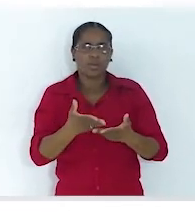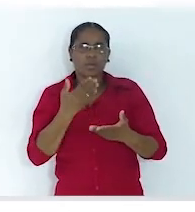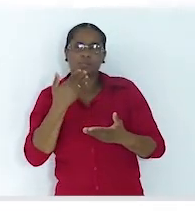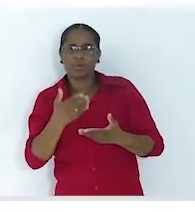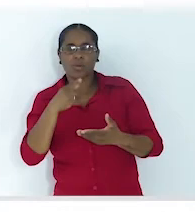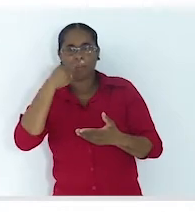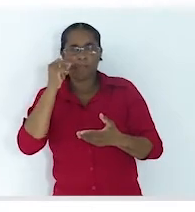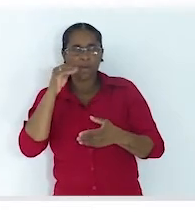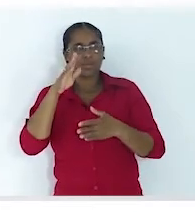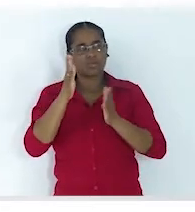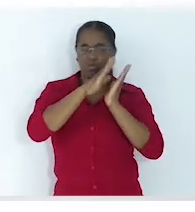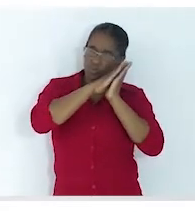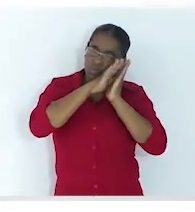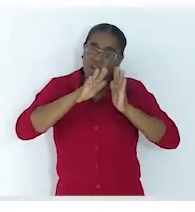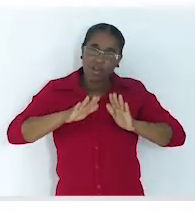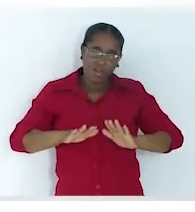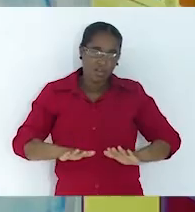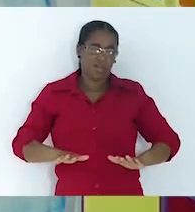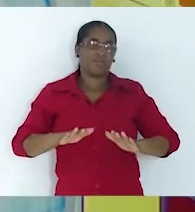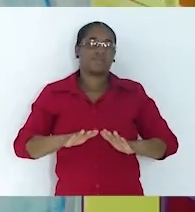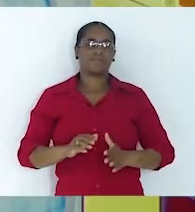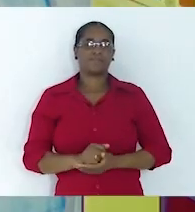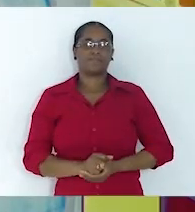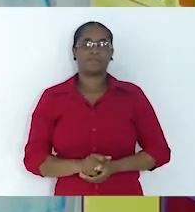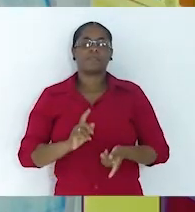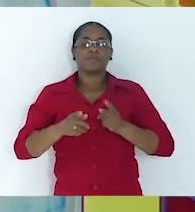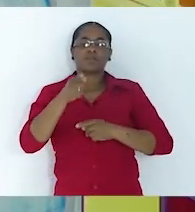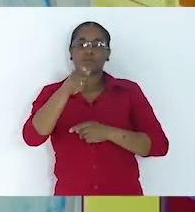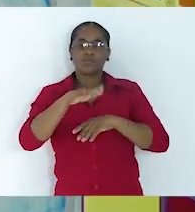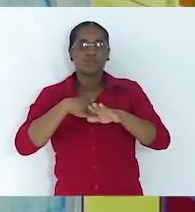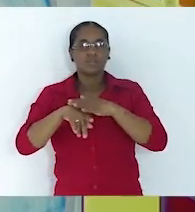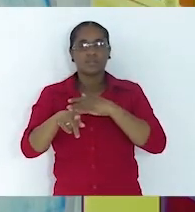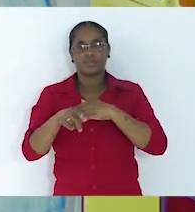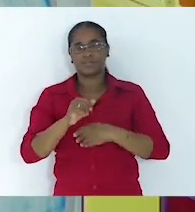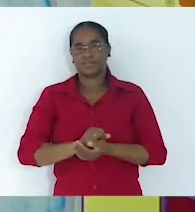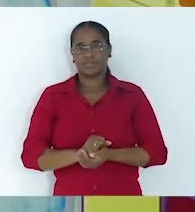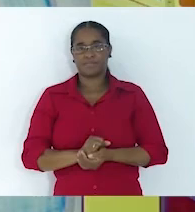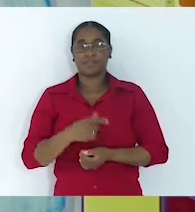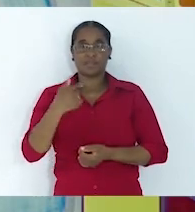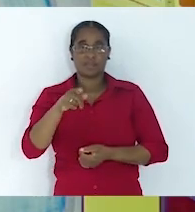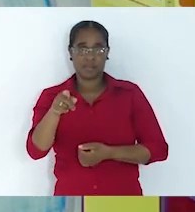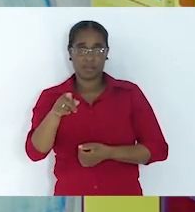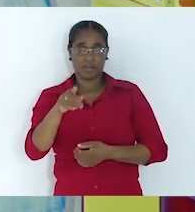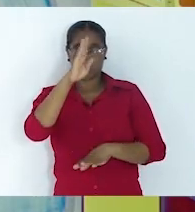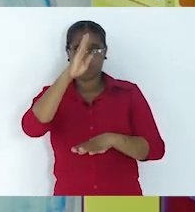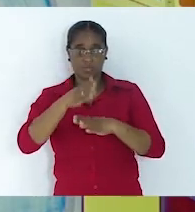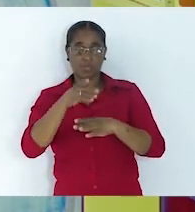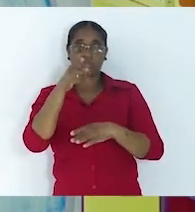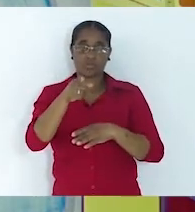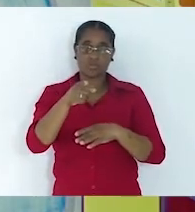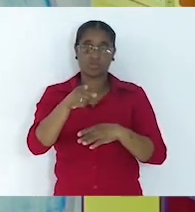ao pai que dormisse tranquilo. Então, o que é que vais fazer aqui? Há aqui essa passagem e tu